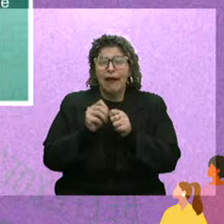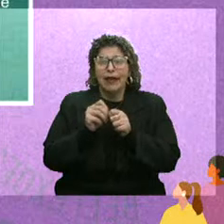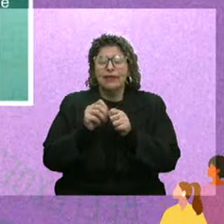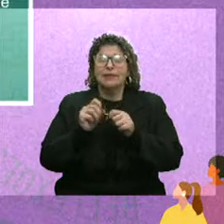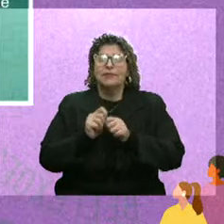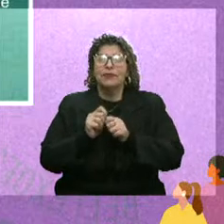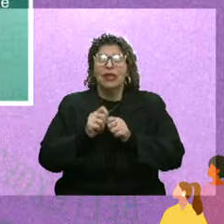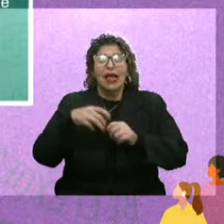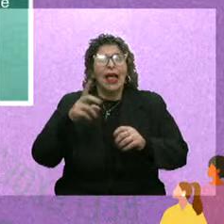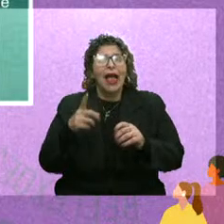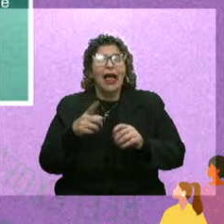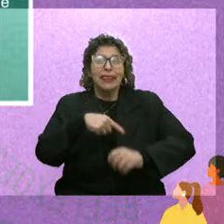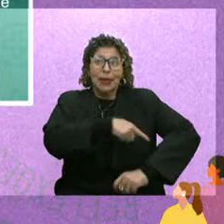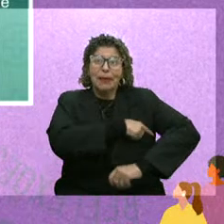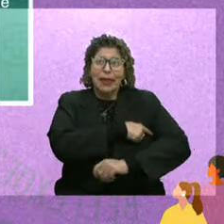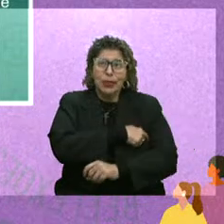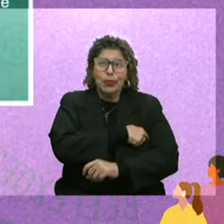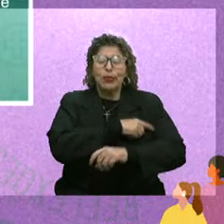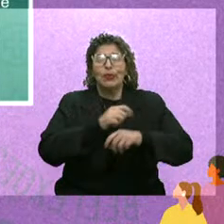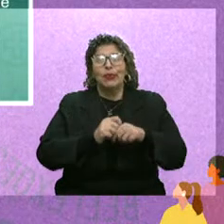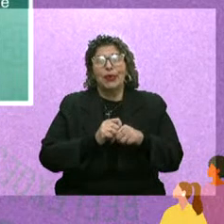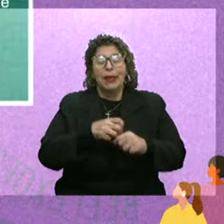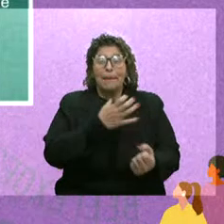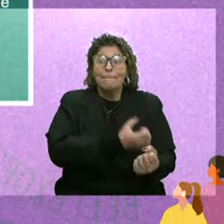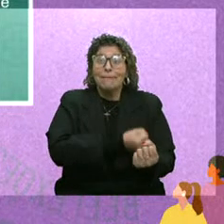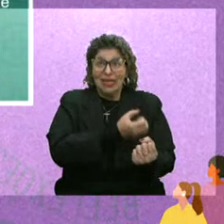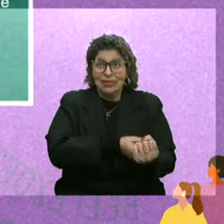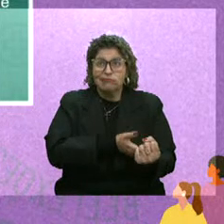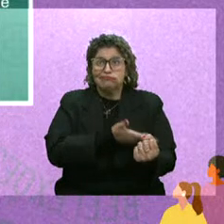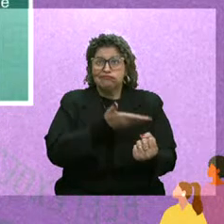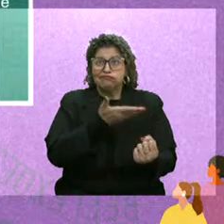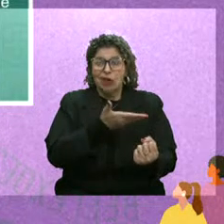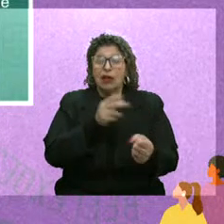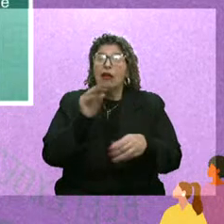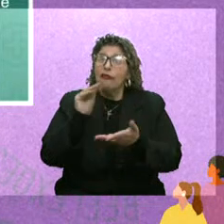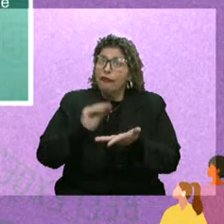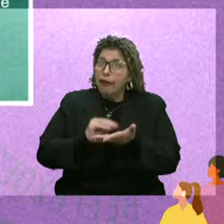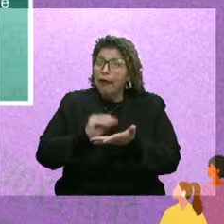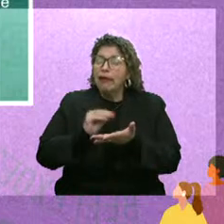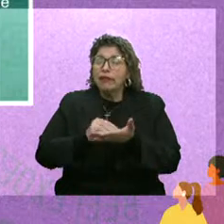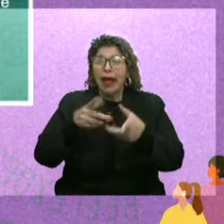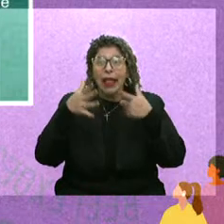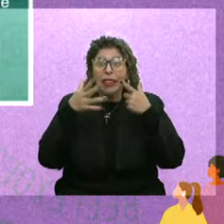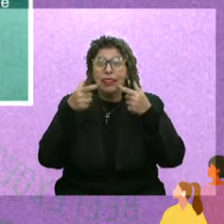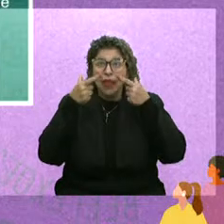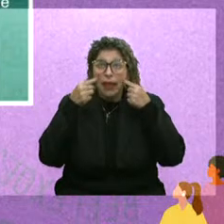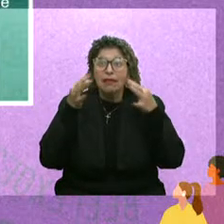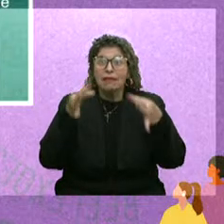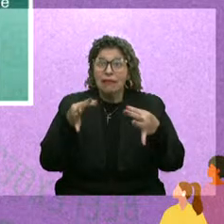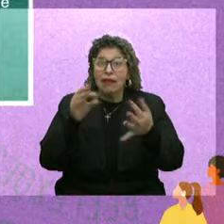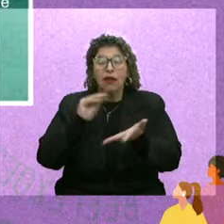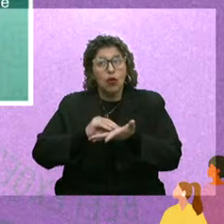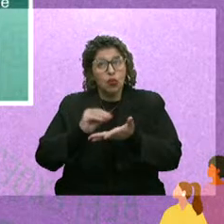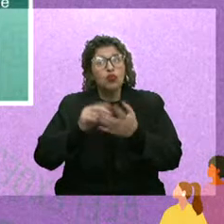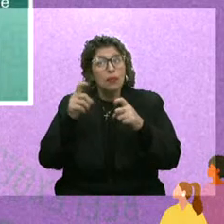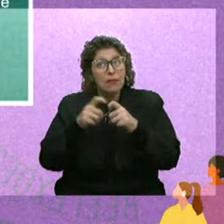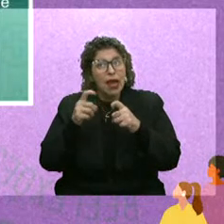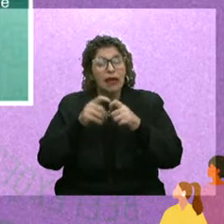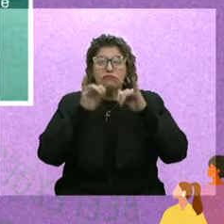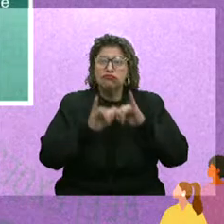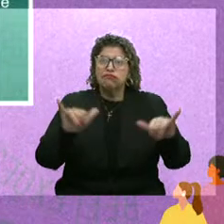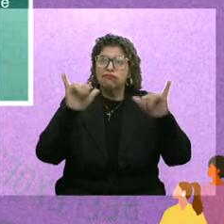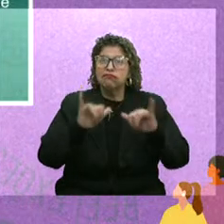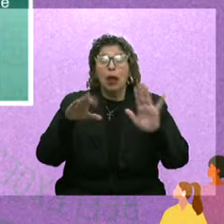por exemplo, de temperatura, de pressão, que isso é uma falta de atenção do médico. Então, nós precisamos de uma divulgação